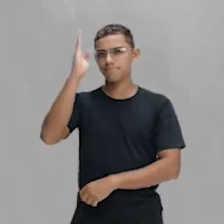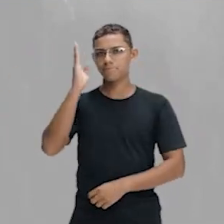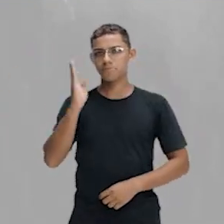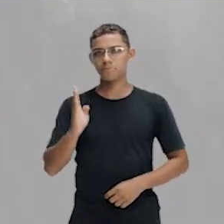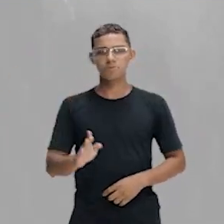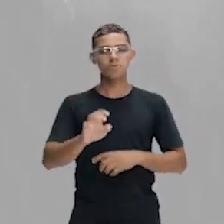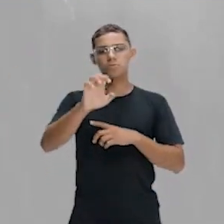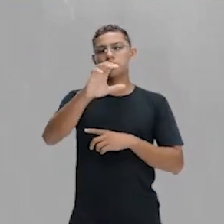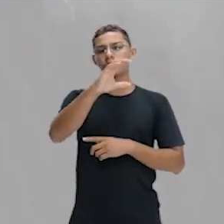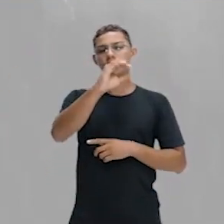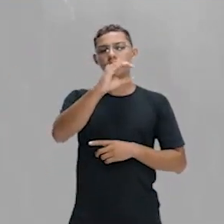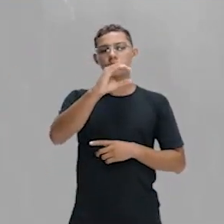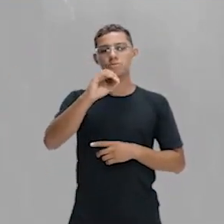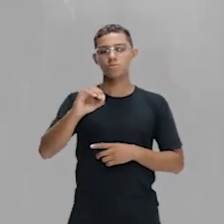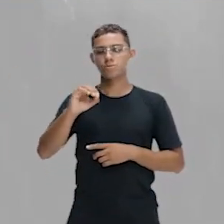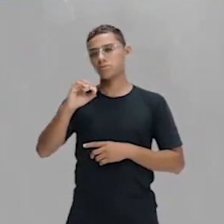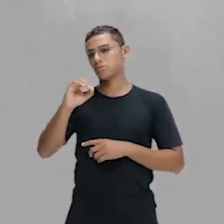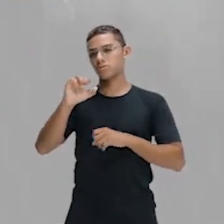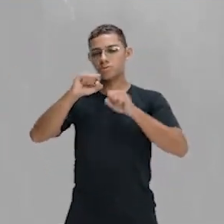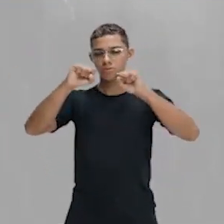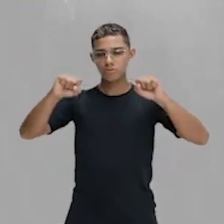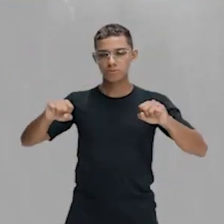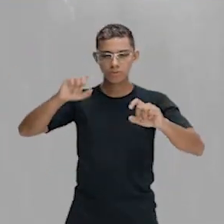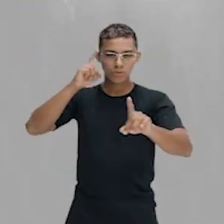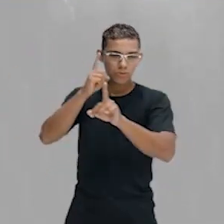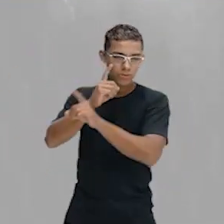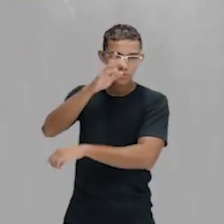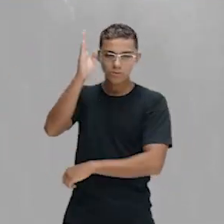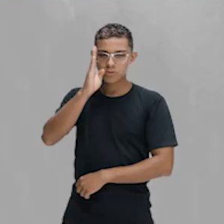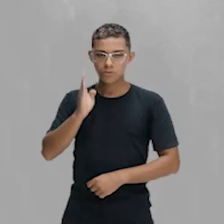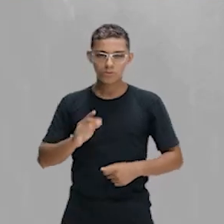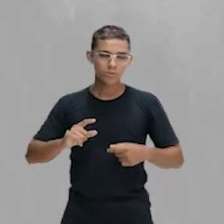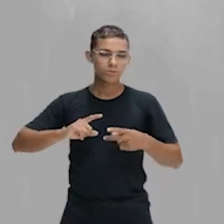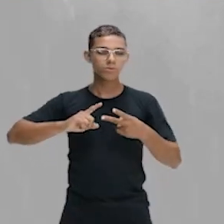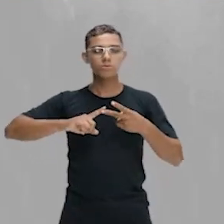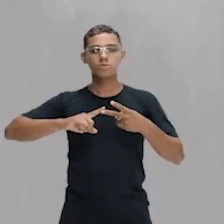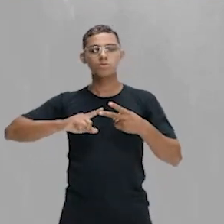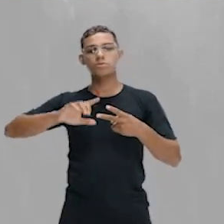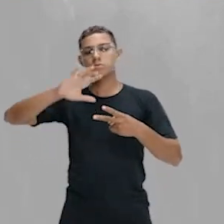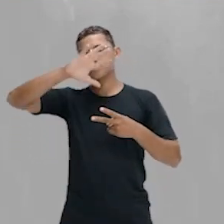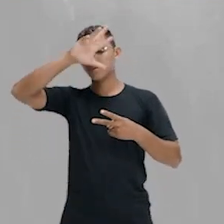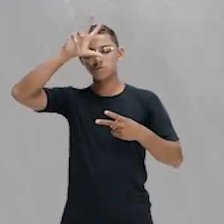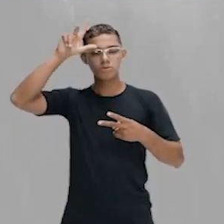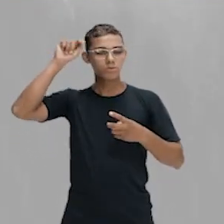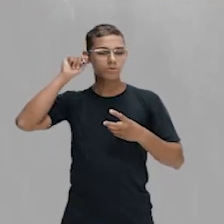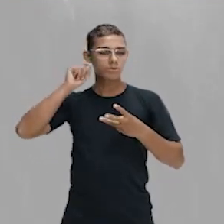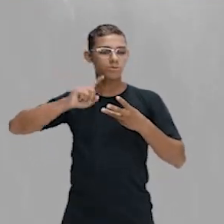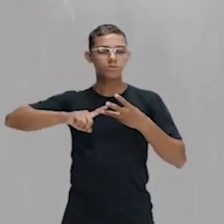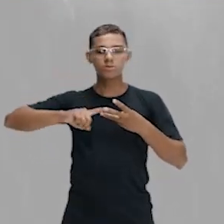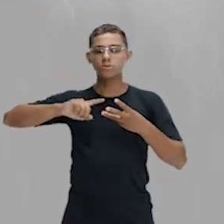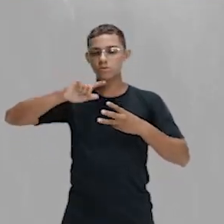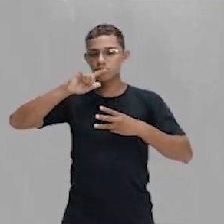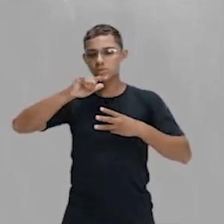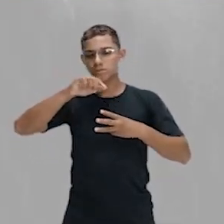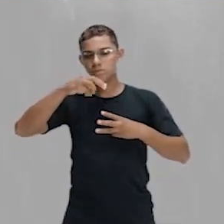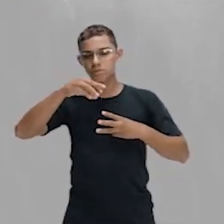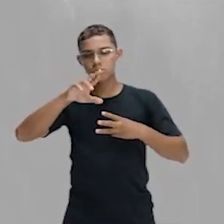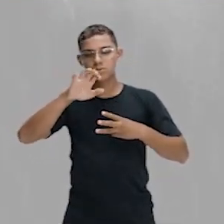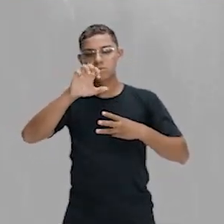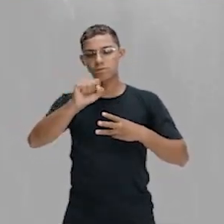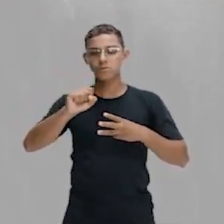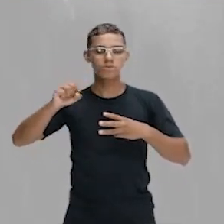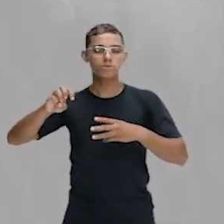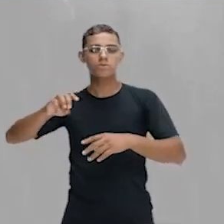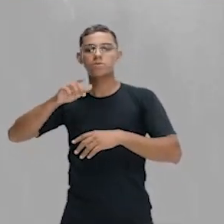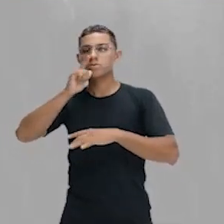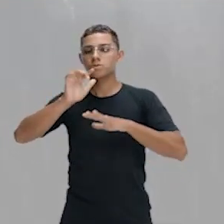ecossistemas encontrados no Brasil. E aí eu vou falar um pouco sobre domínios amazônicos, né, domínio de mares e morros, domínio das araucárias, e